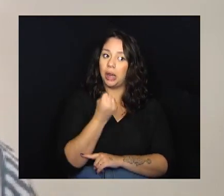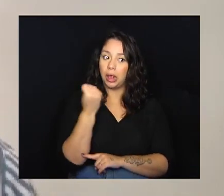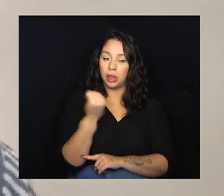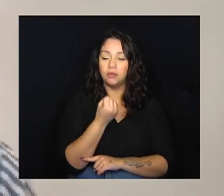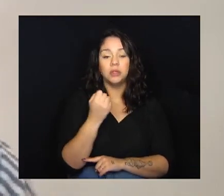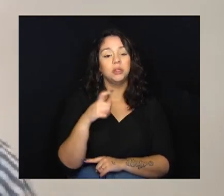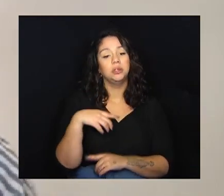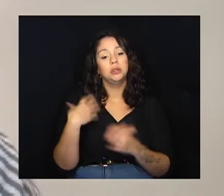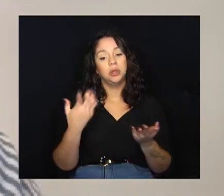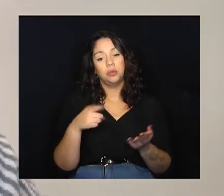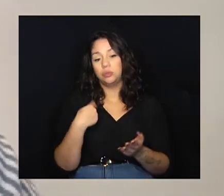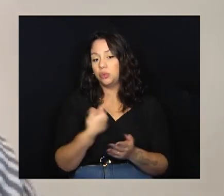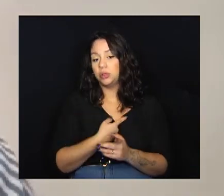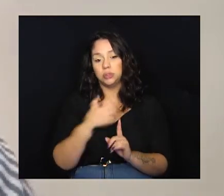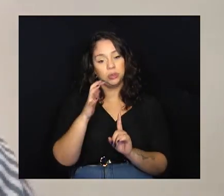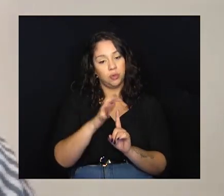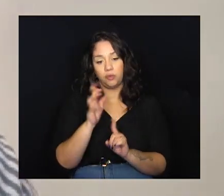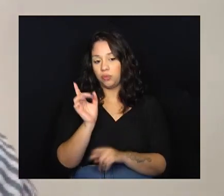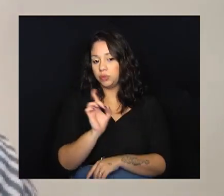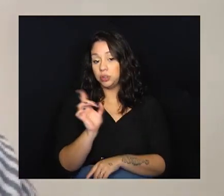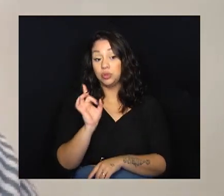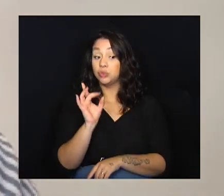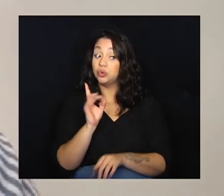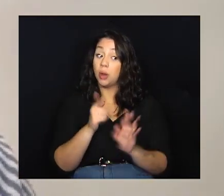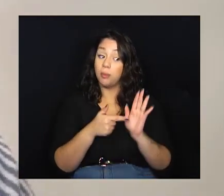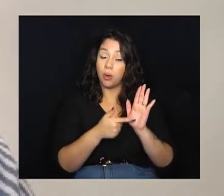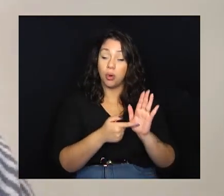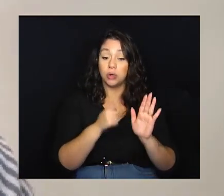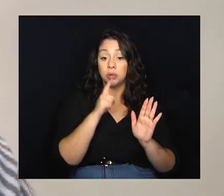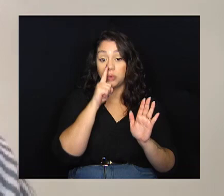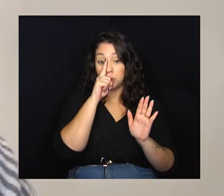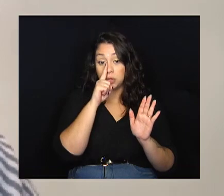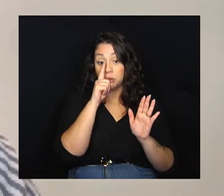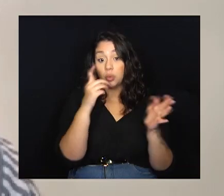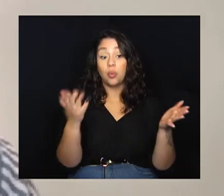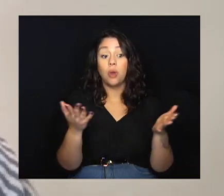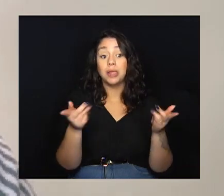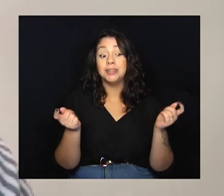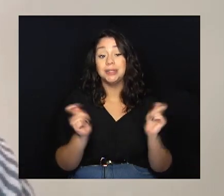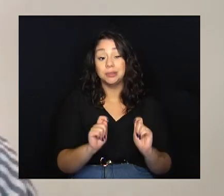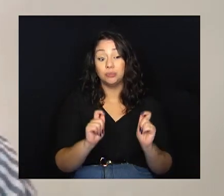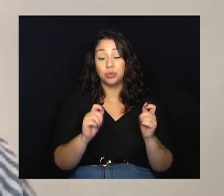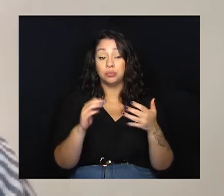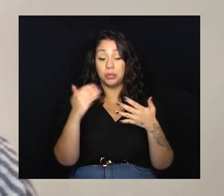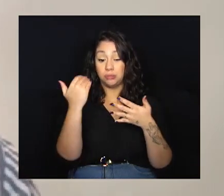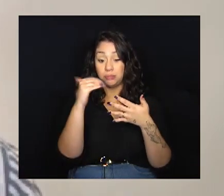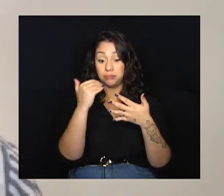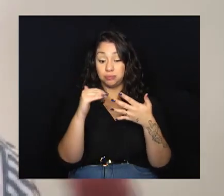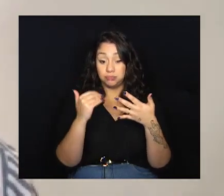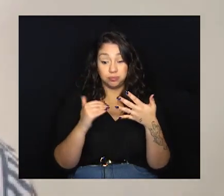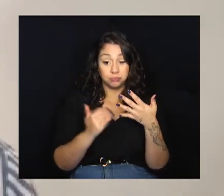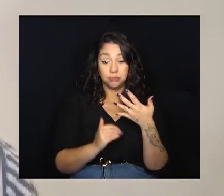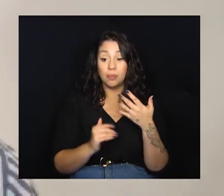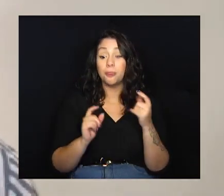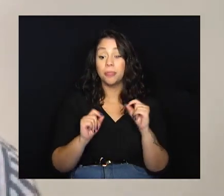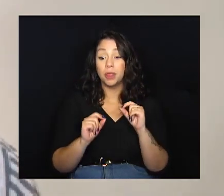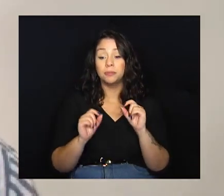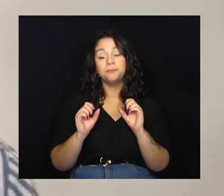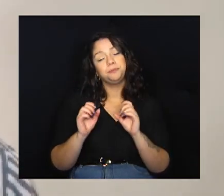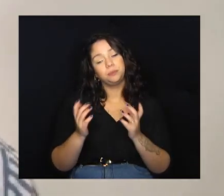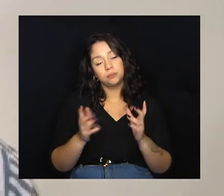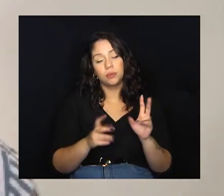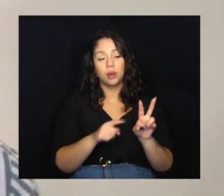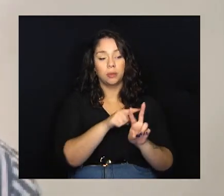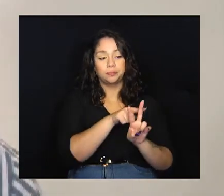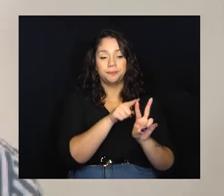interfere nessa questão a gente apenas mostra o risco Quais são as possibilidades independente do cenário E aí o casal vai tomar